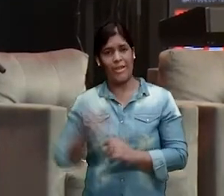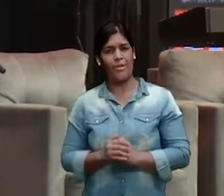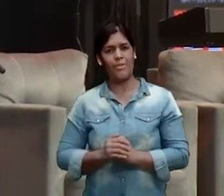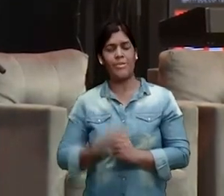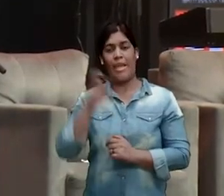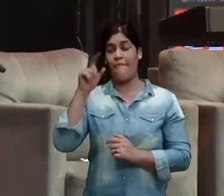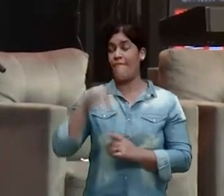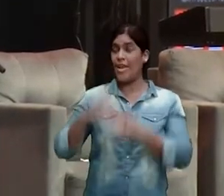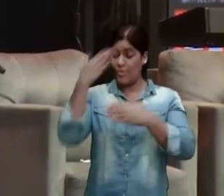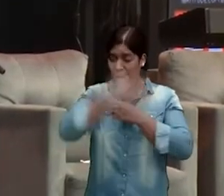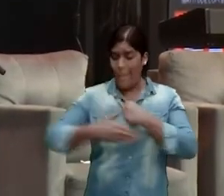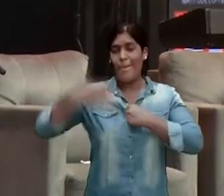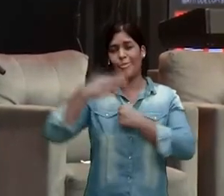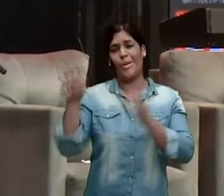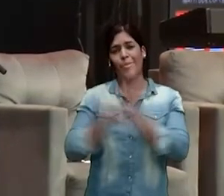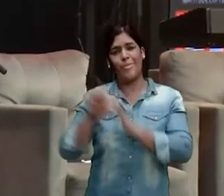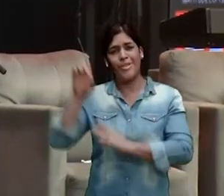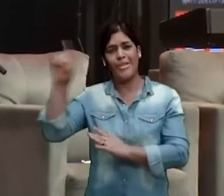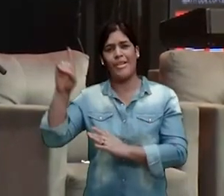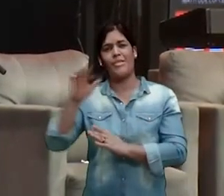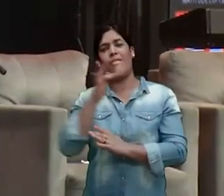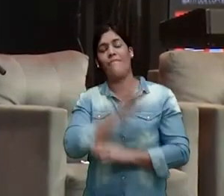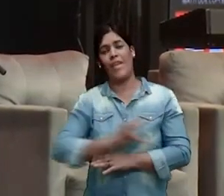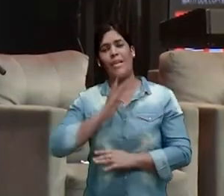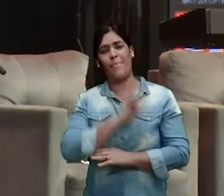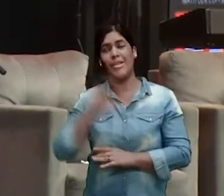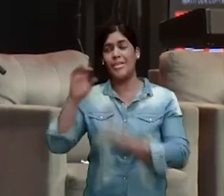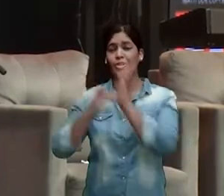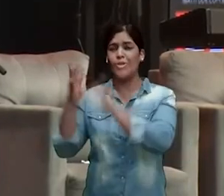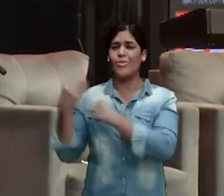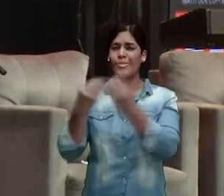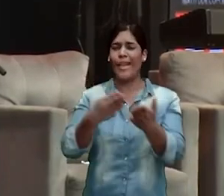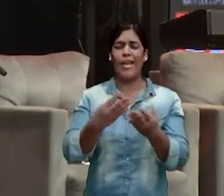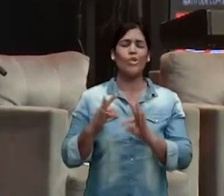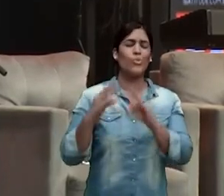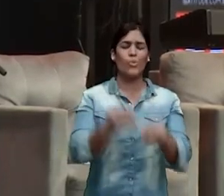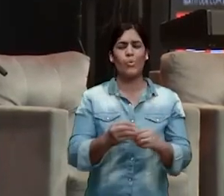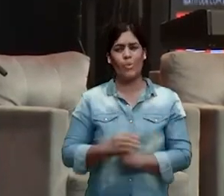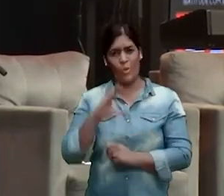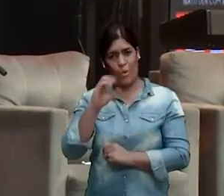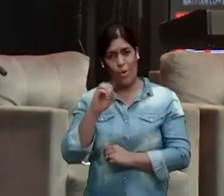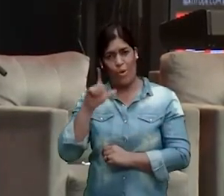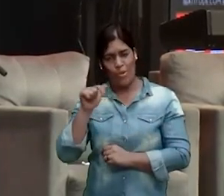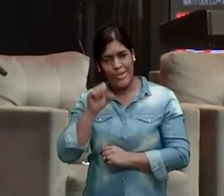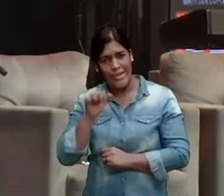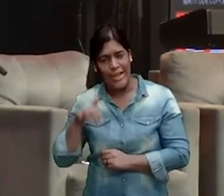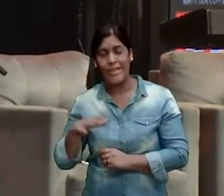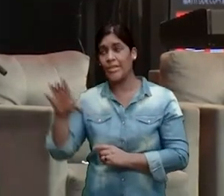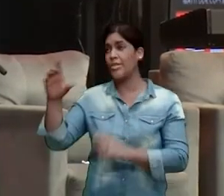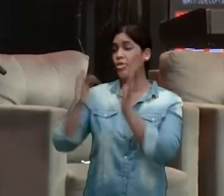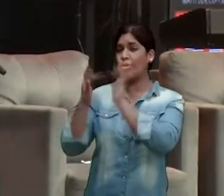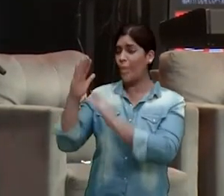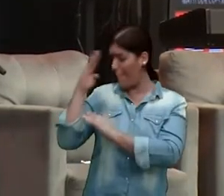Deus em Filipenses Jesus é o que Supre as necessidades em Colossenses Jesus é o cabeça da igreja